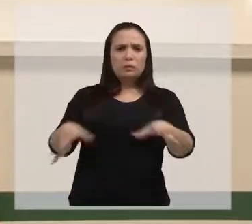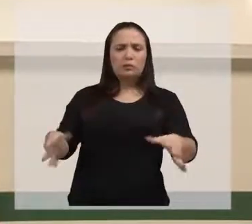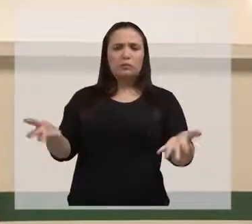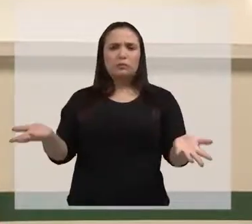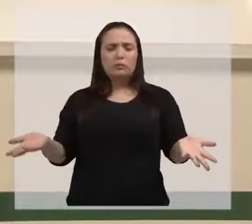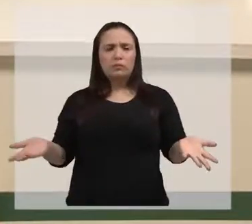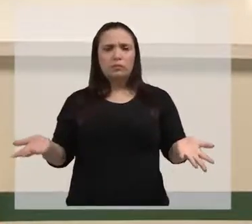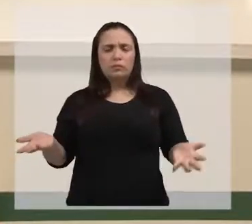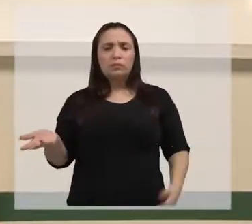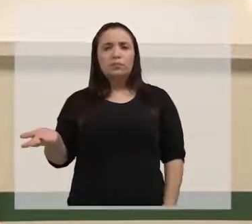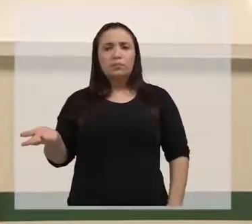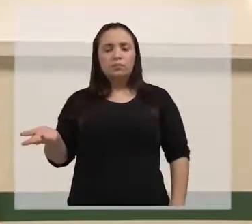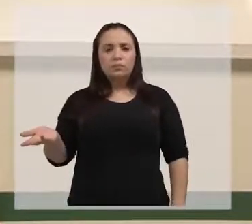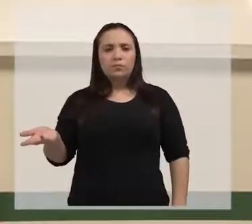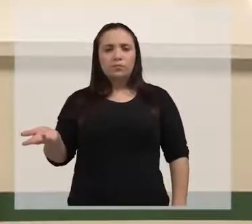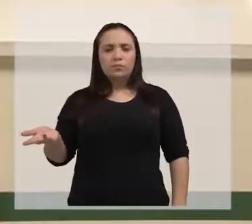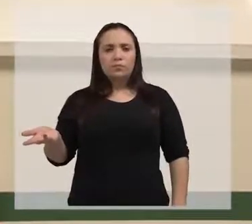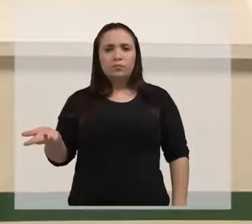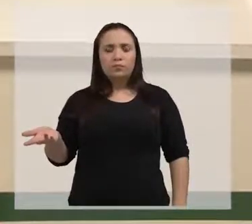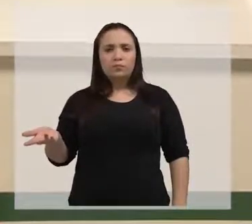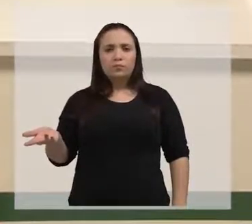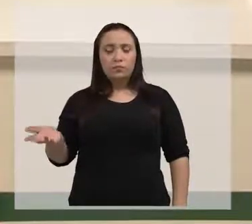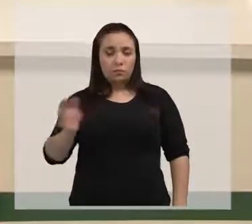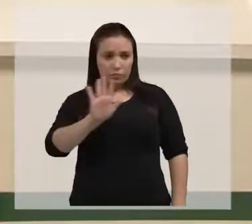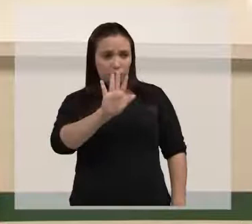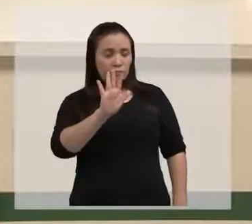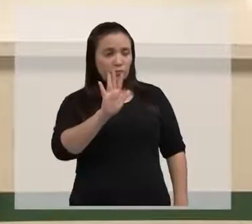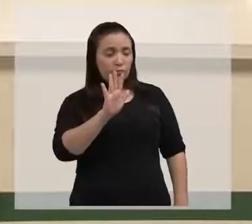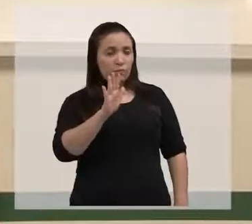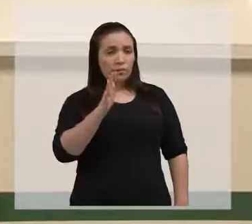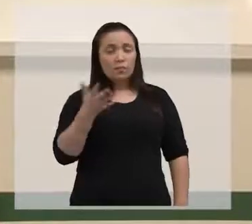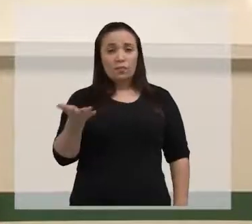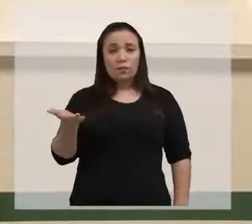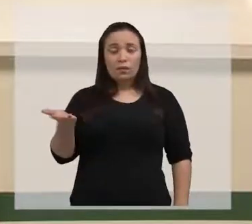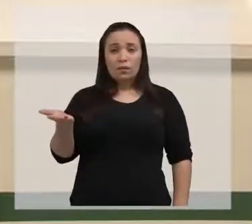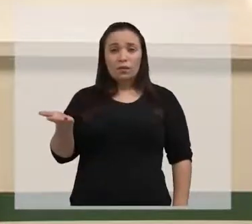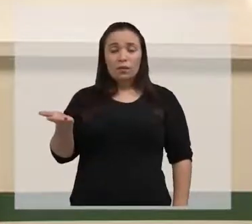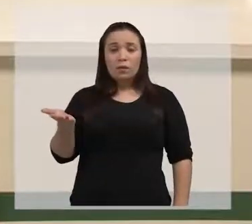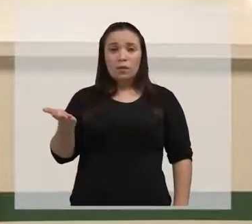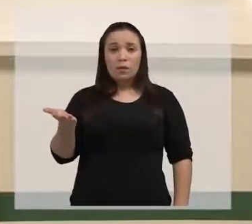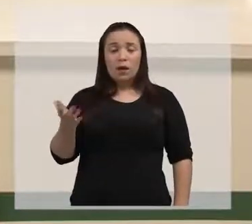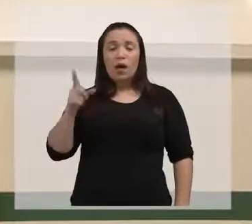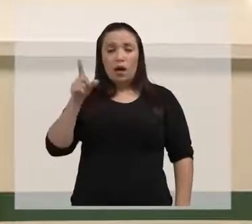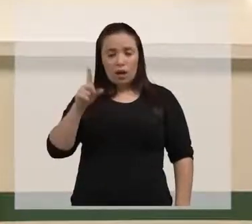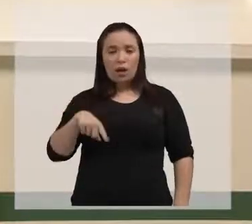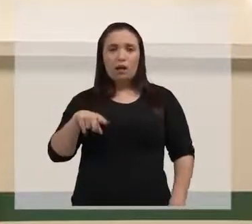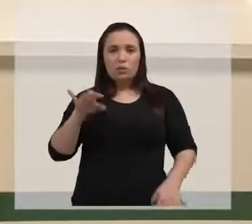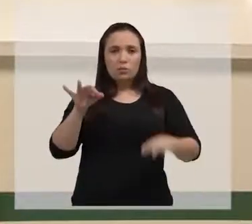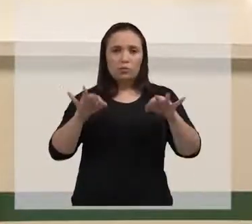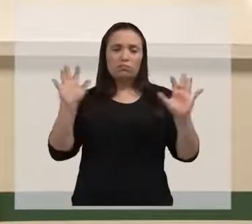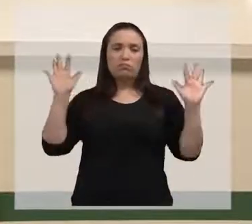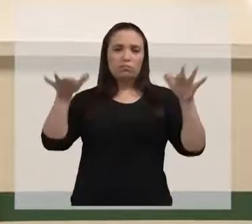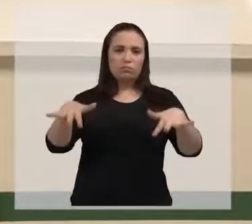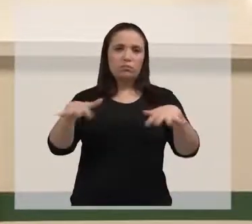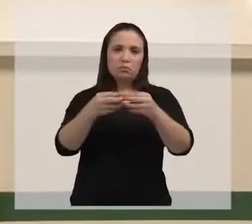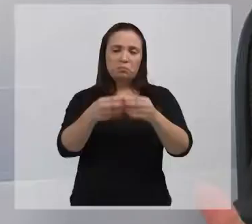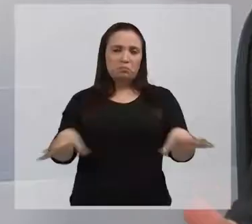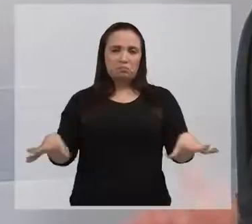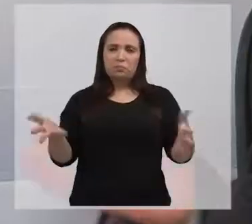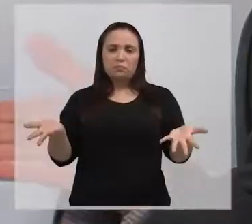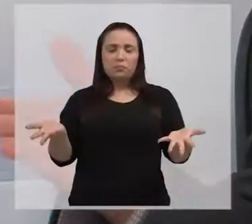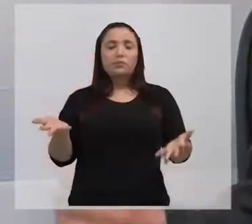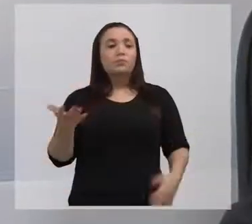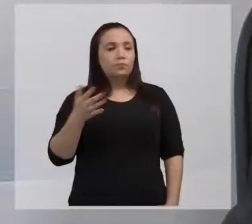acho. Eu acho que você... Desmoralizou se já você me permitir, uma justiça combalida. Eu acho que... Se você me permitir uma